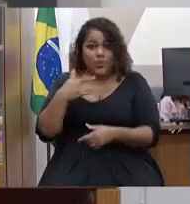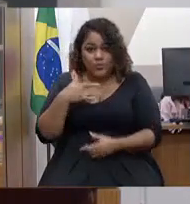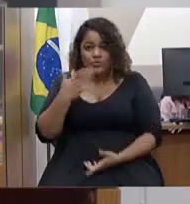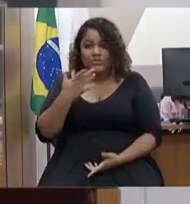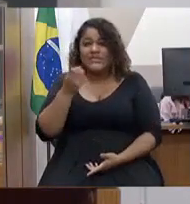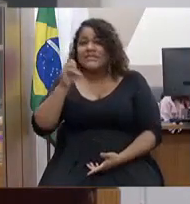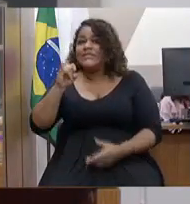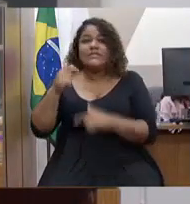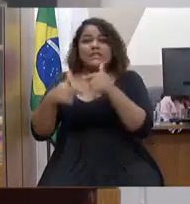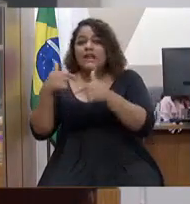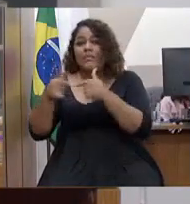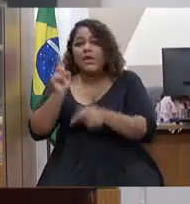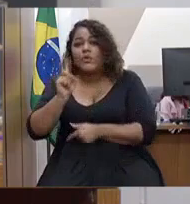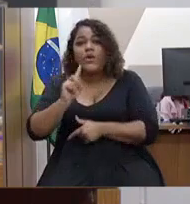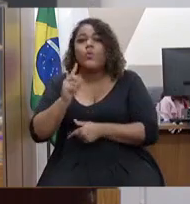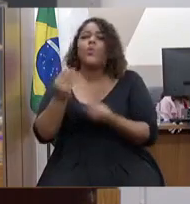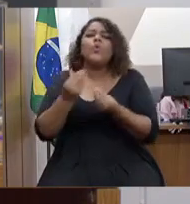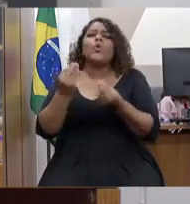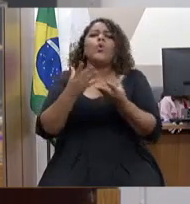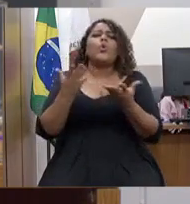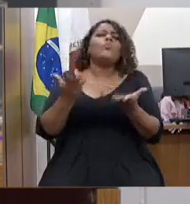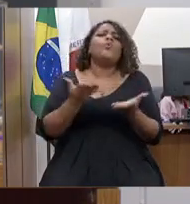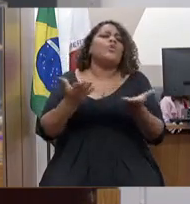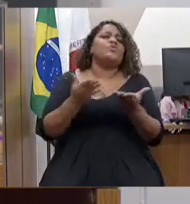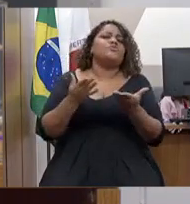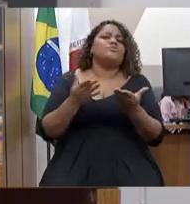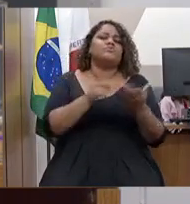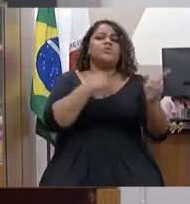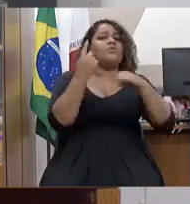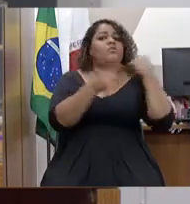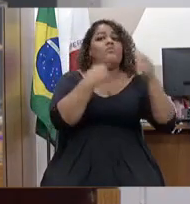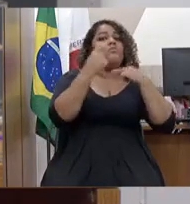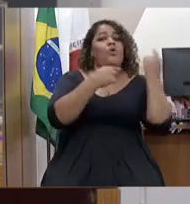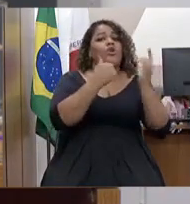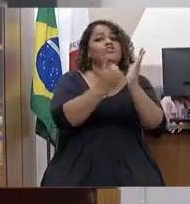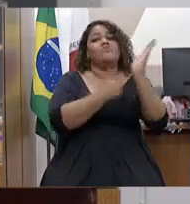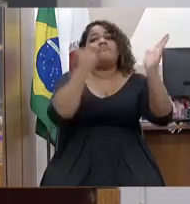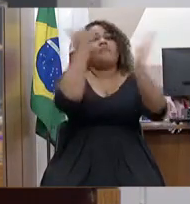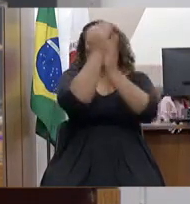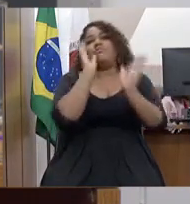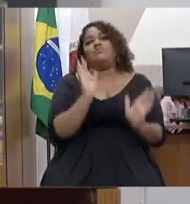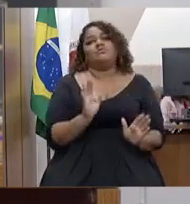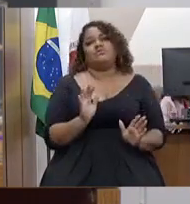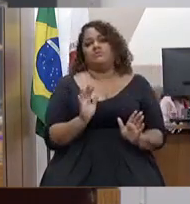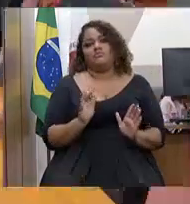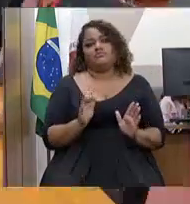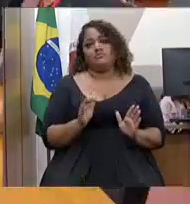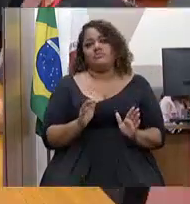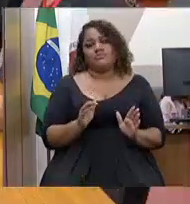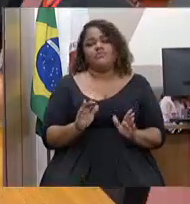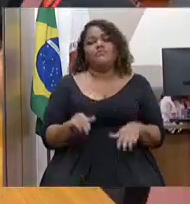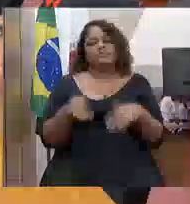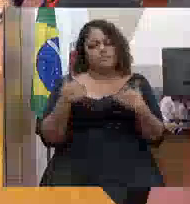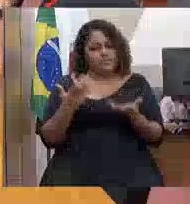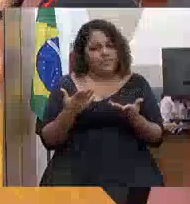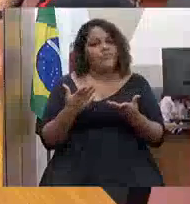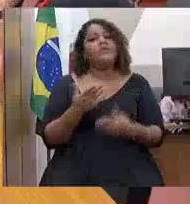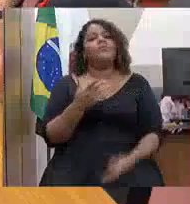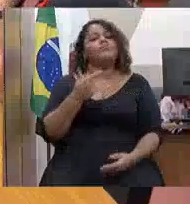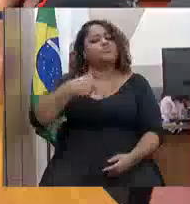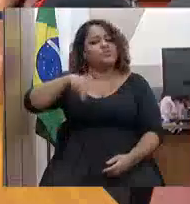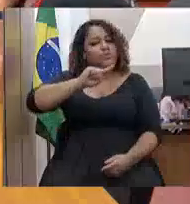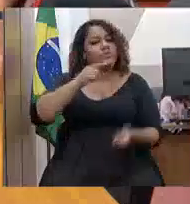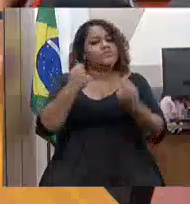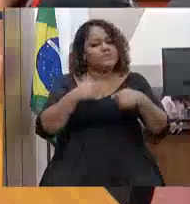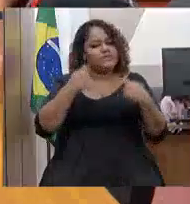como daria nossa vida nesse momento muito mais mortes né e foram muitas né foram milhares então gente são coisas que a gente